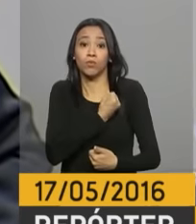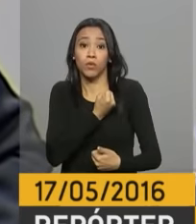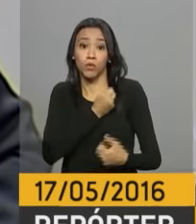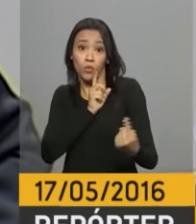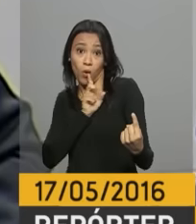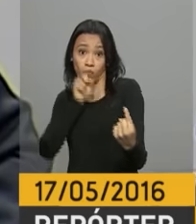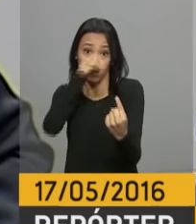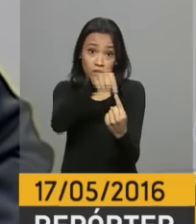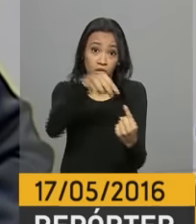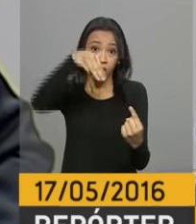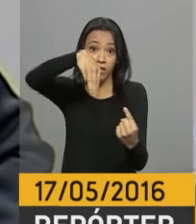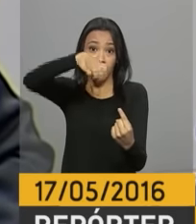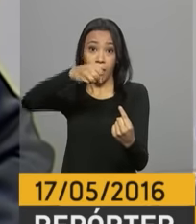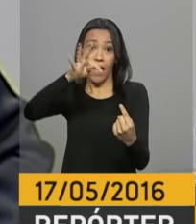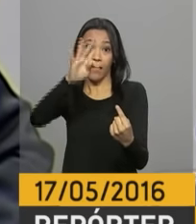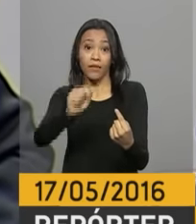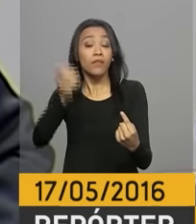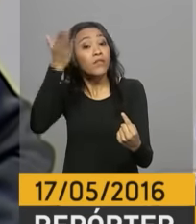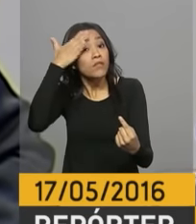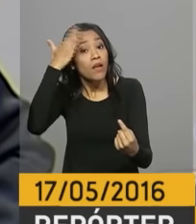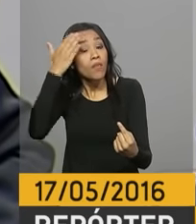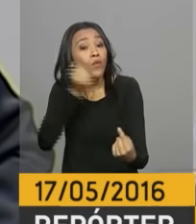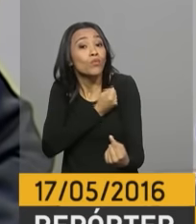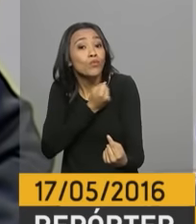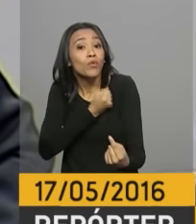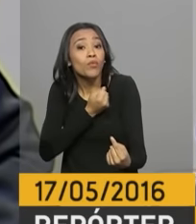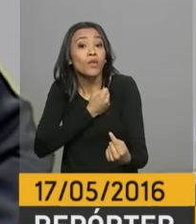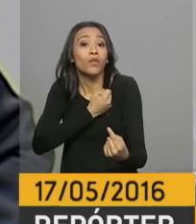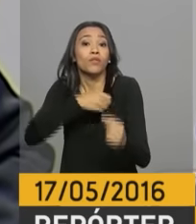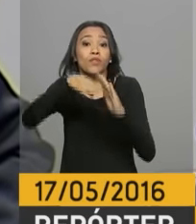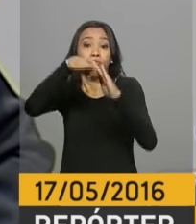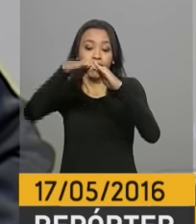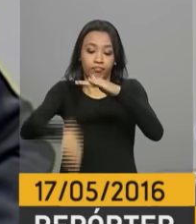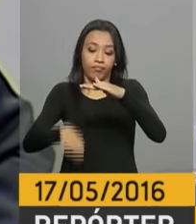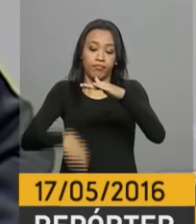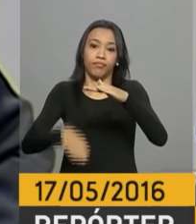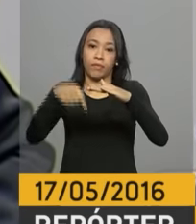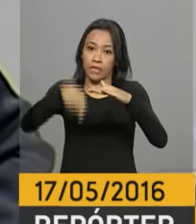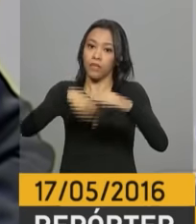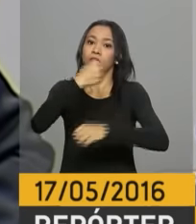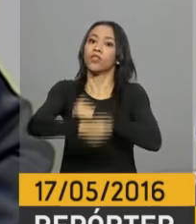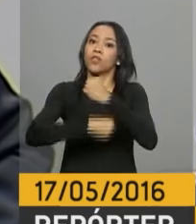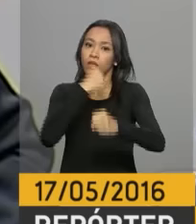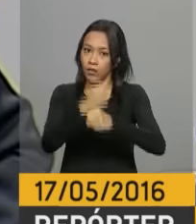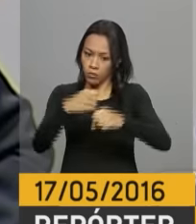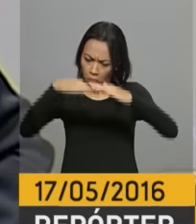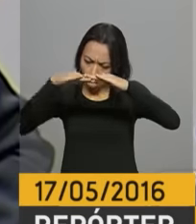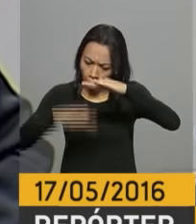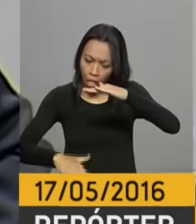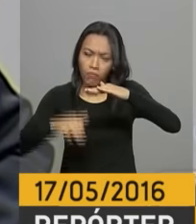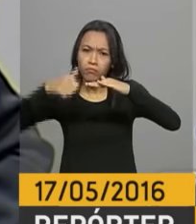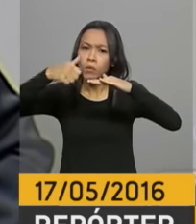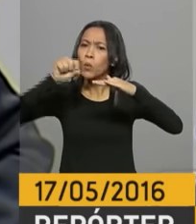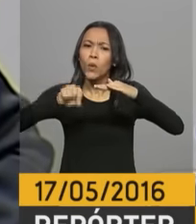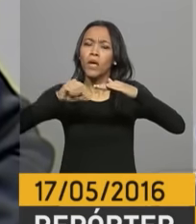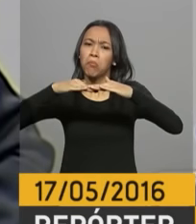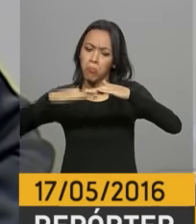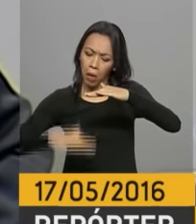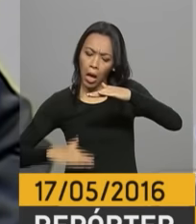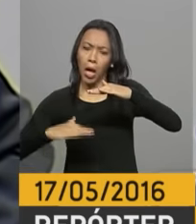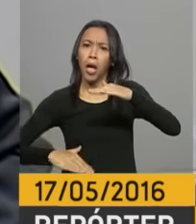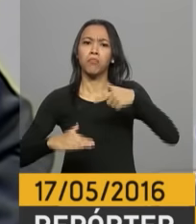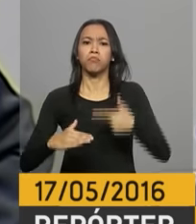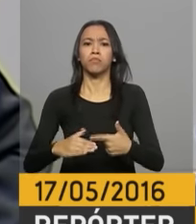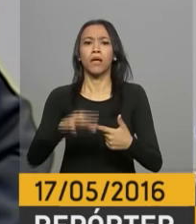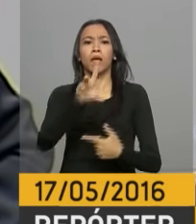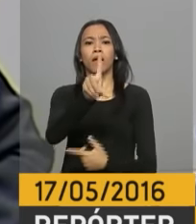tem que saber qual é o número do déficit este ano e, evidentemente, aí sim existem